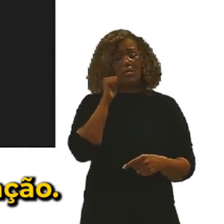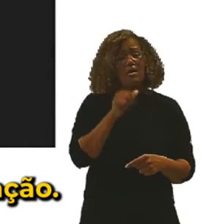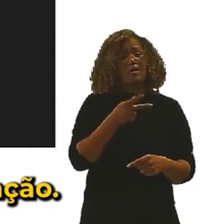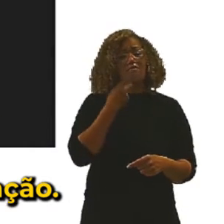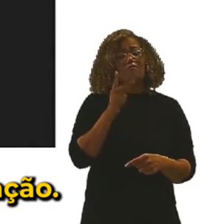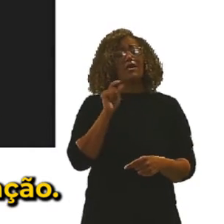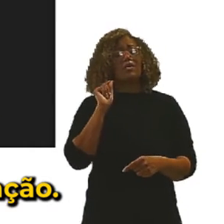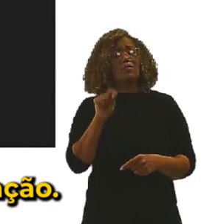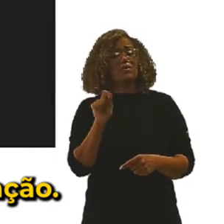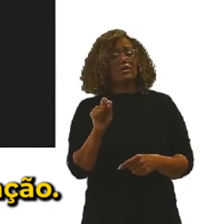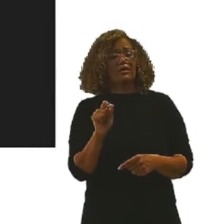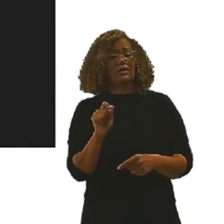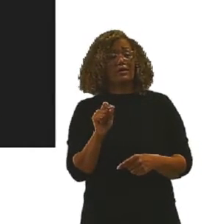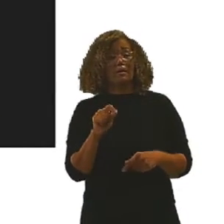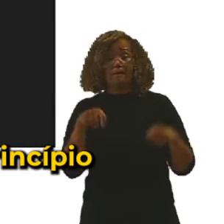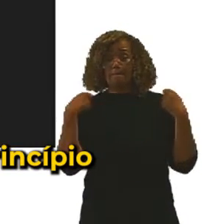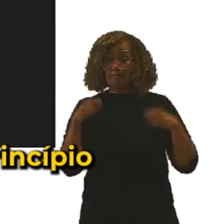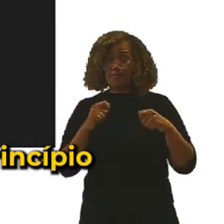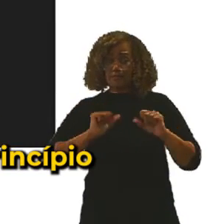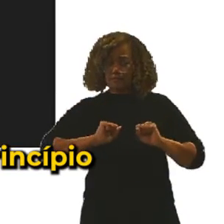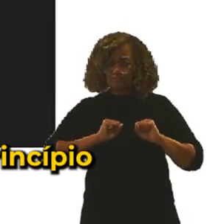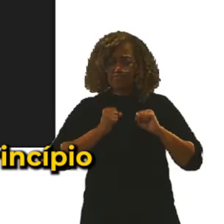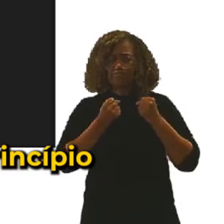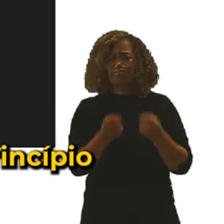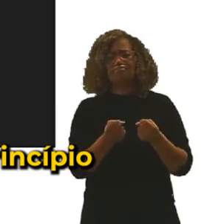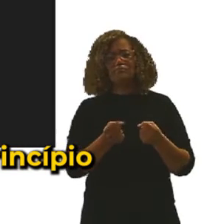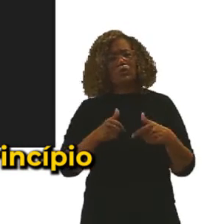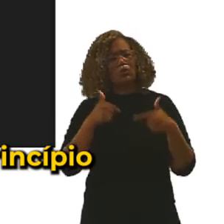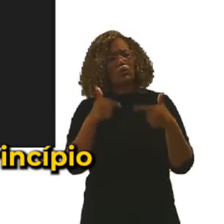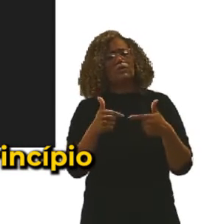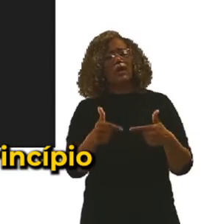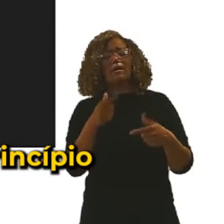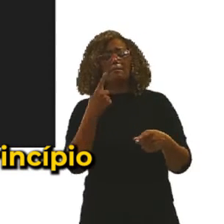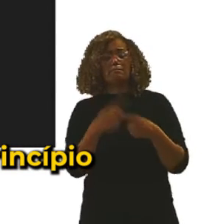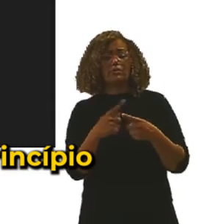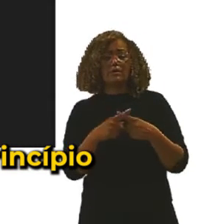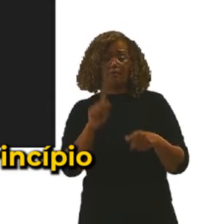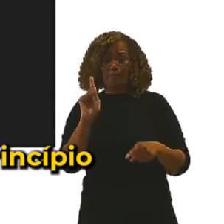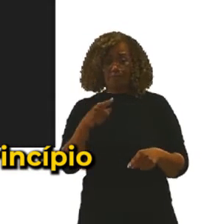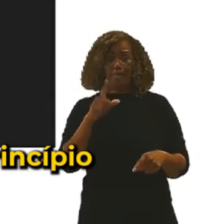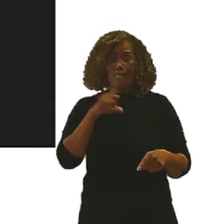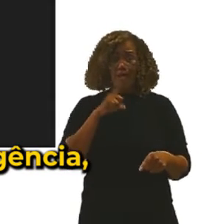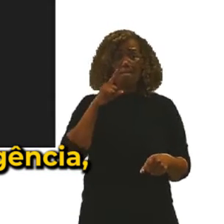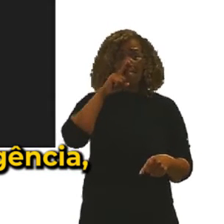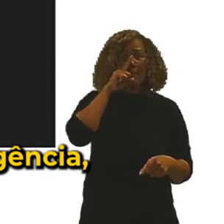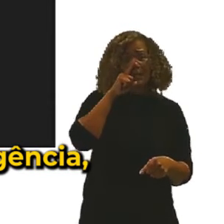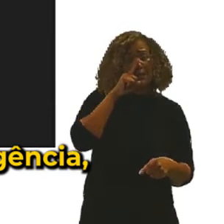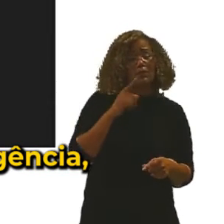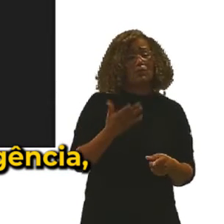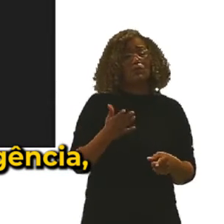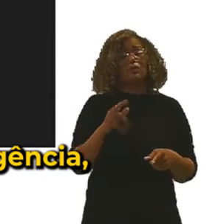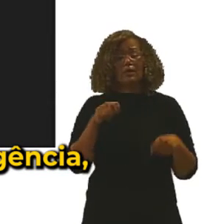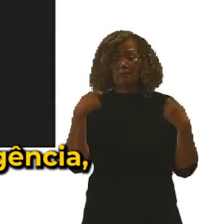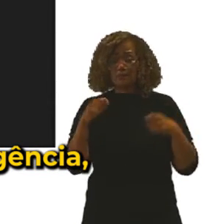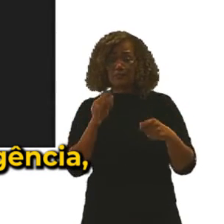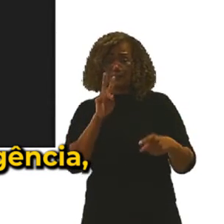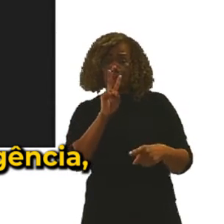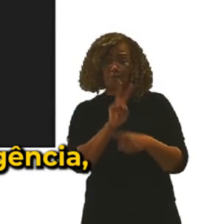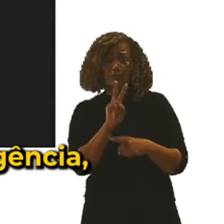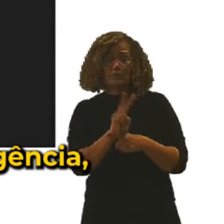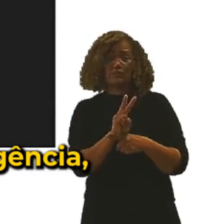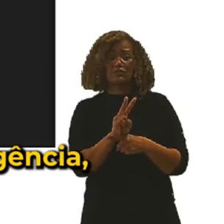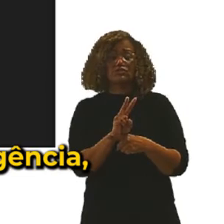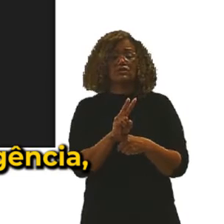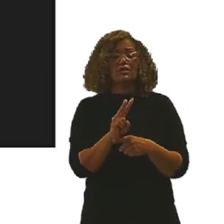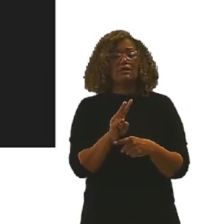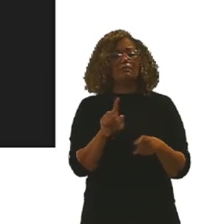deve impulsionar a nossa atuação, o caráter potencialmente letal, ou seja, princípio da precaução, nós temos que proteger, né, princípio da